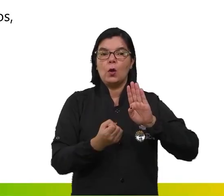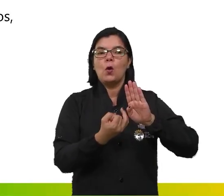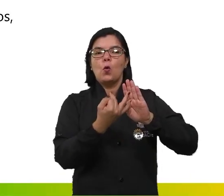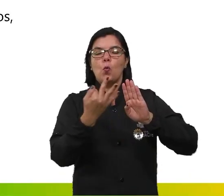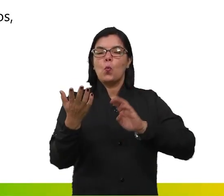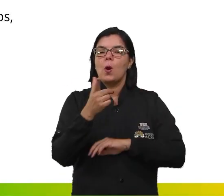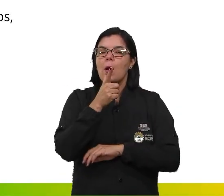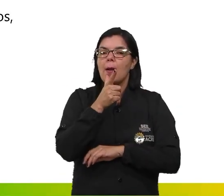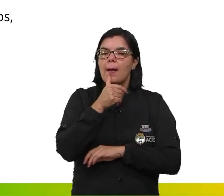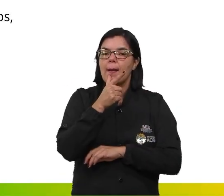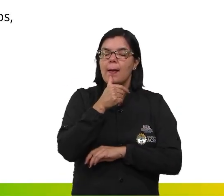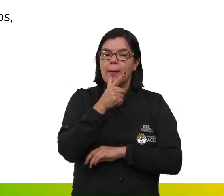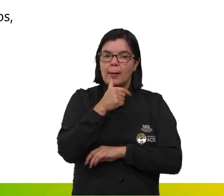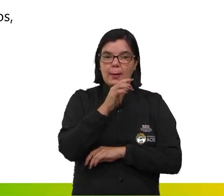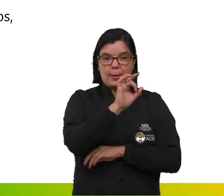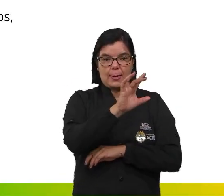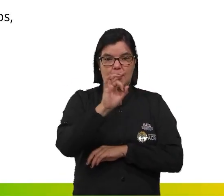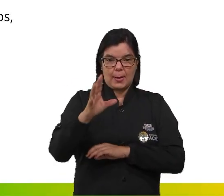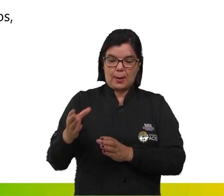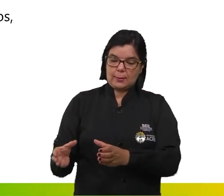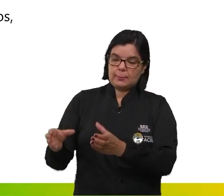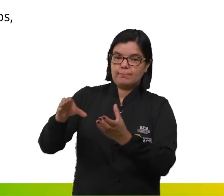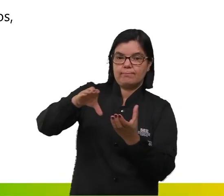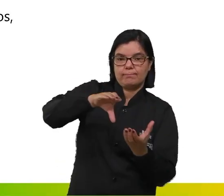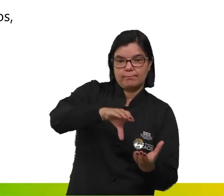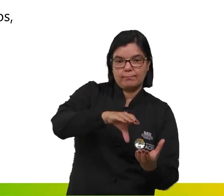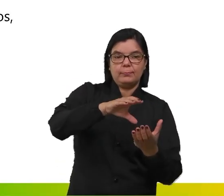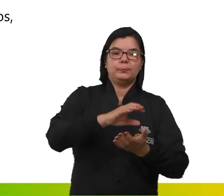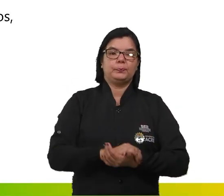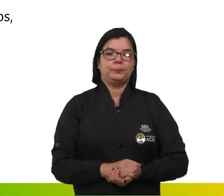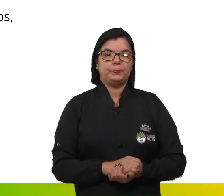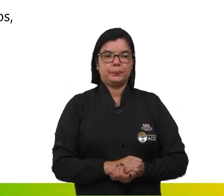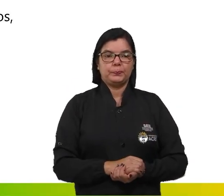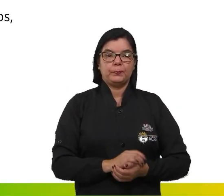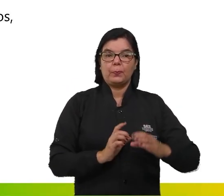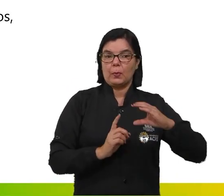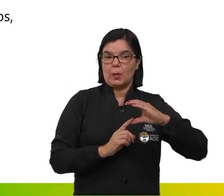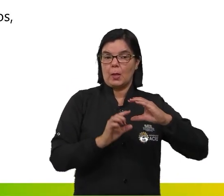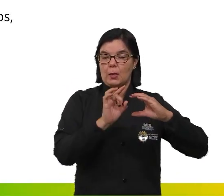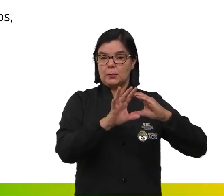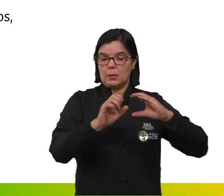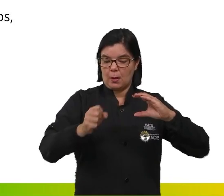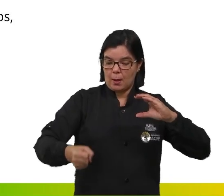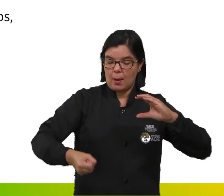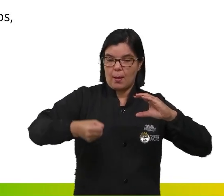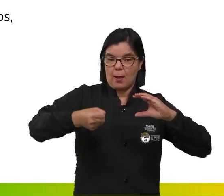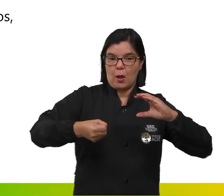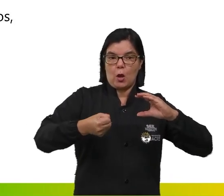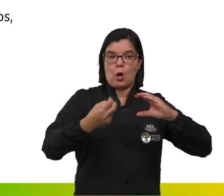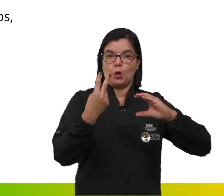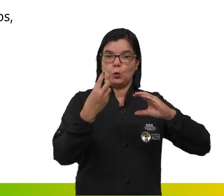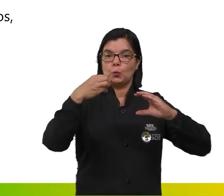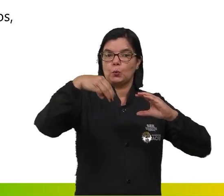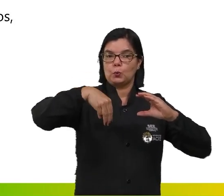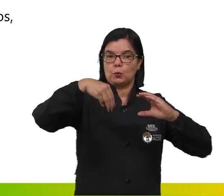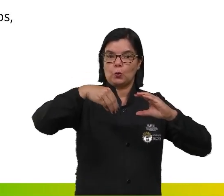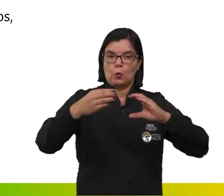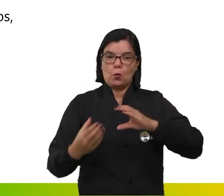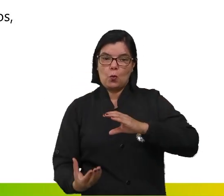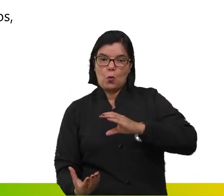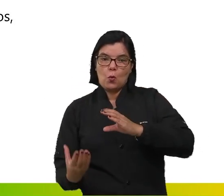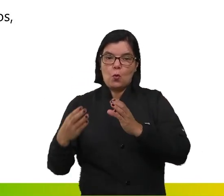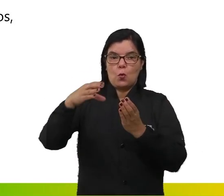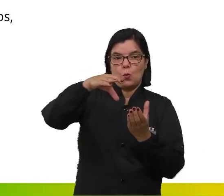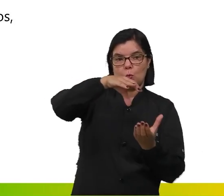Quantos litros de água cabem na piscina? Se cada balde leva 2 minutos para ser enchido